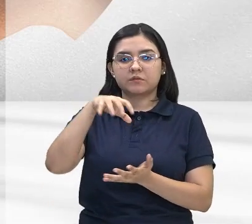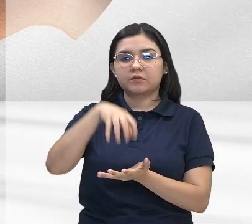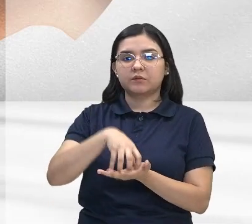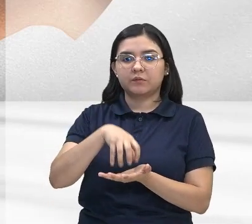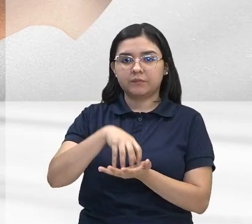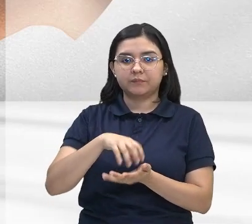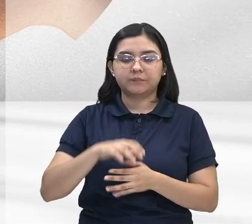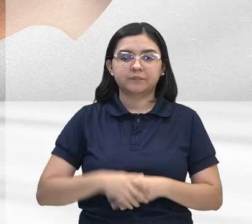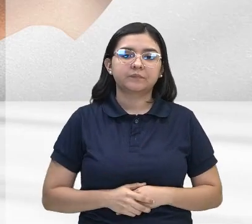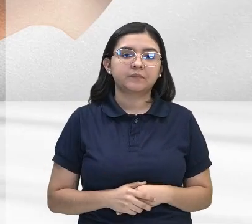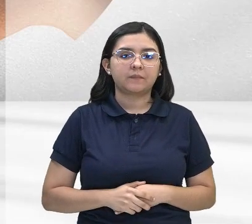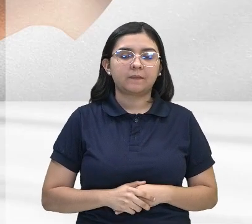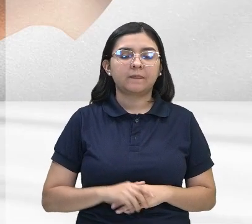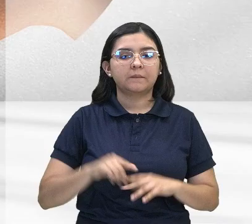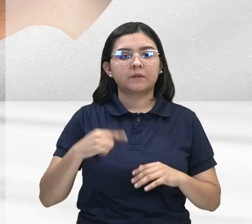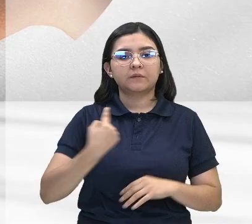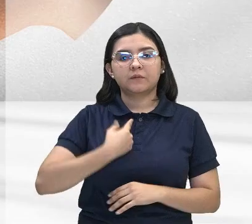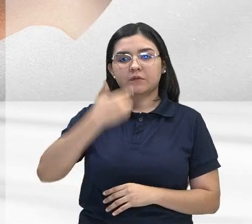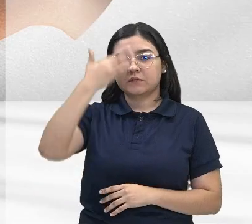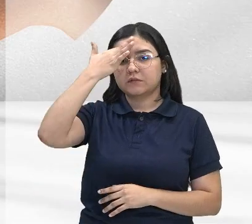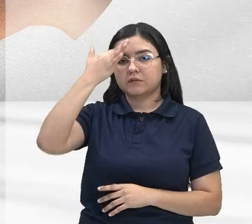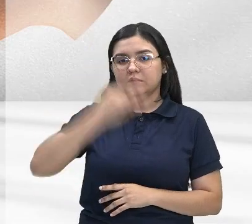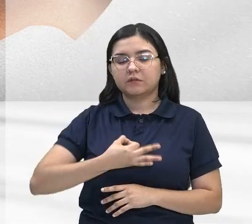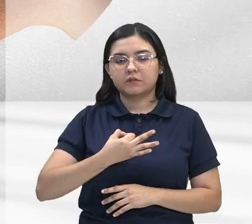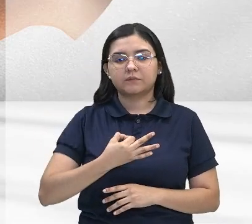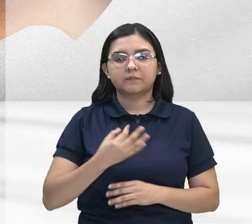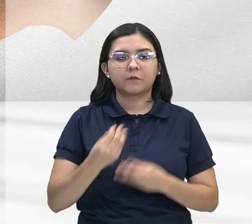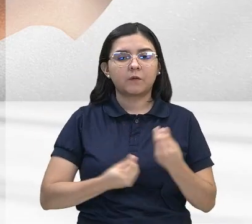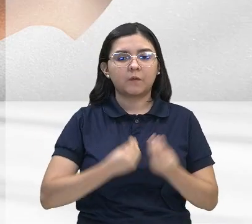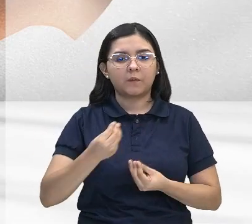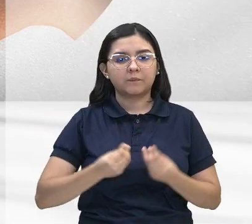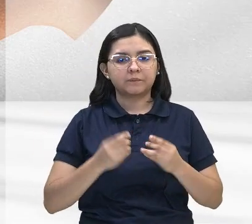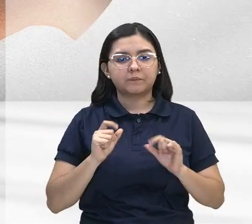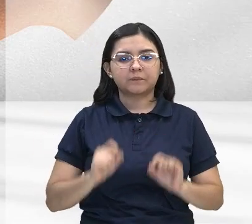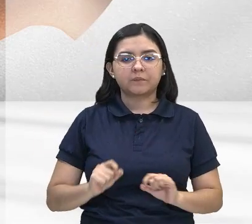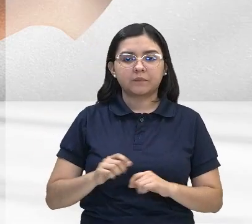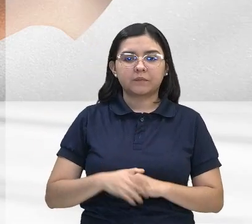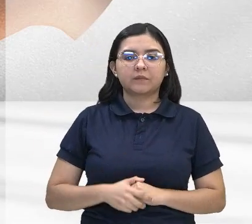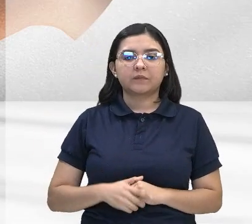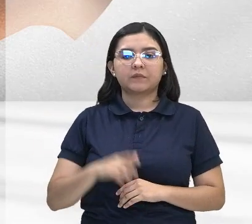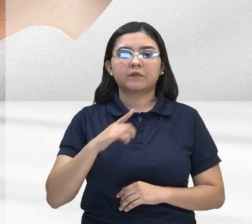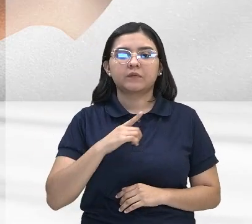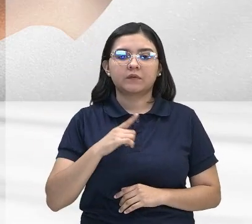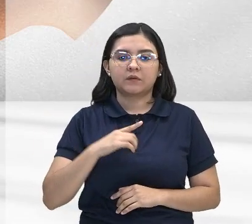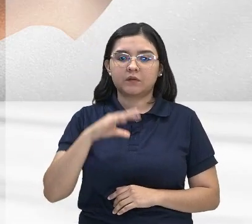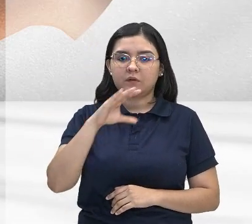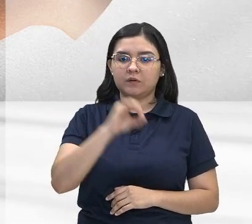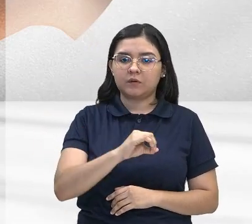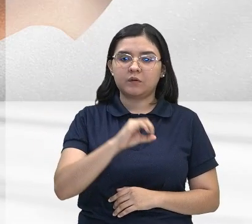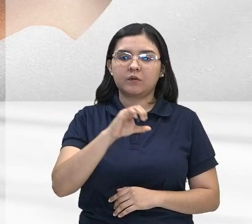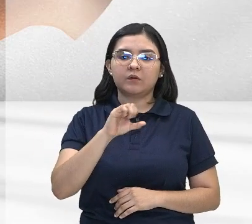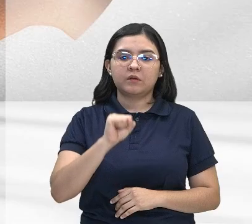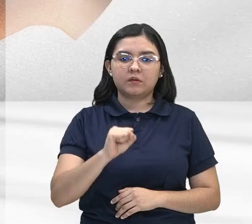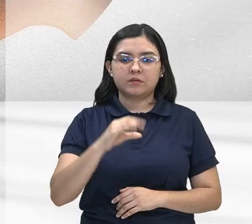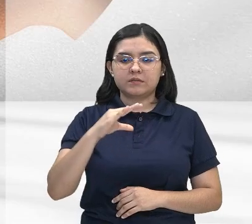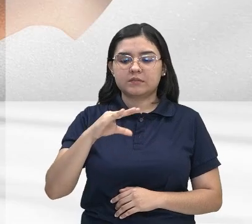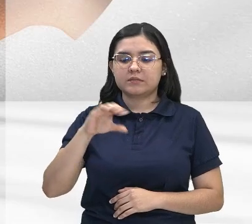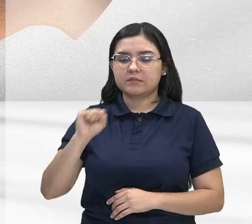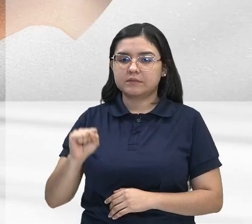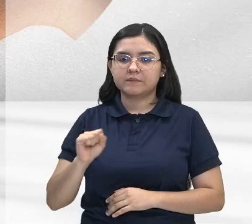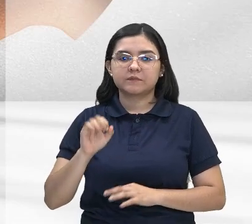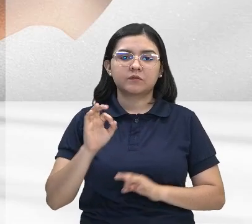Sim, para compreendermos onde estão situadas as OS6, que são